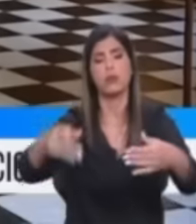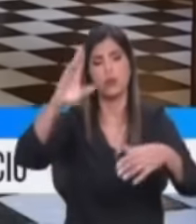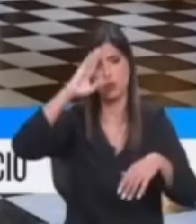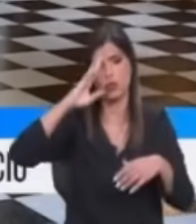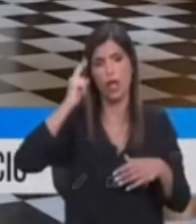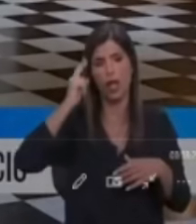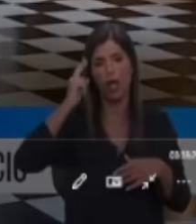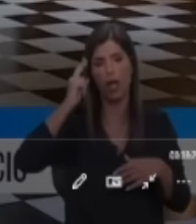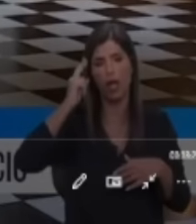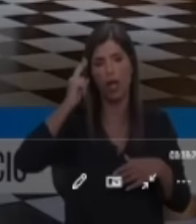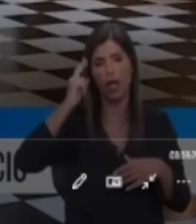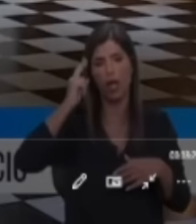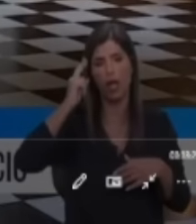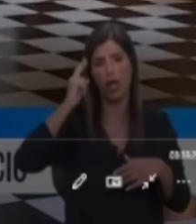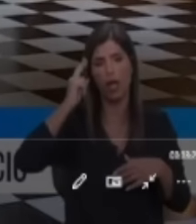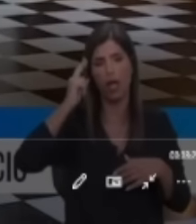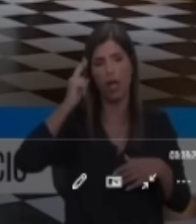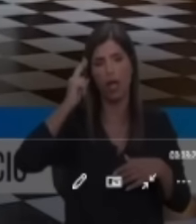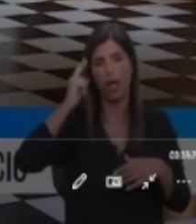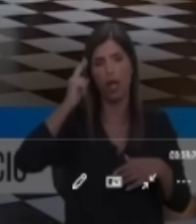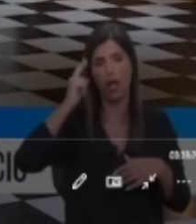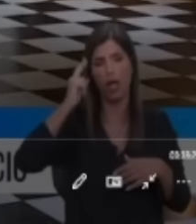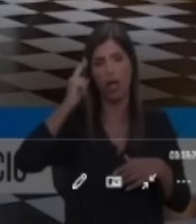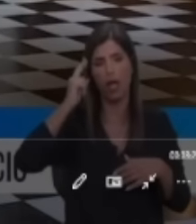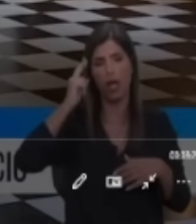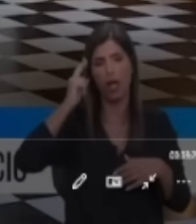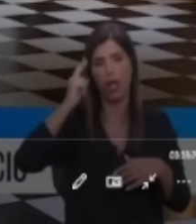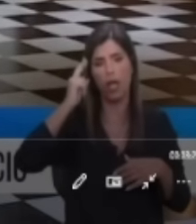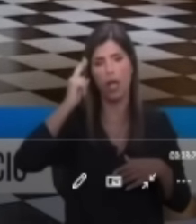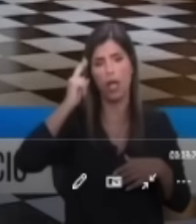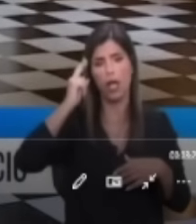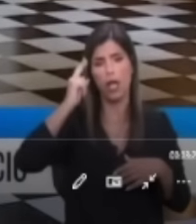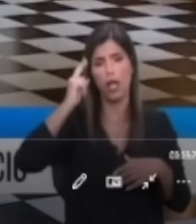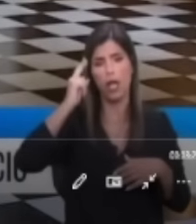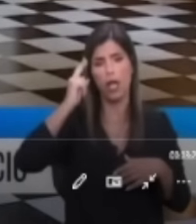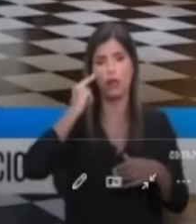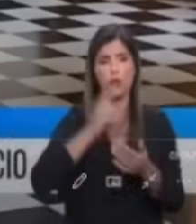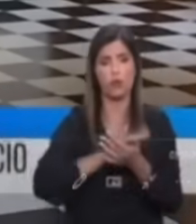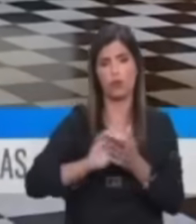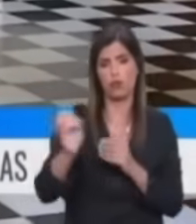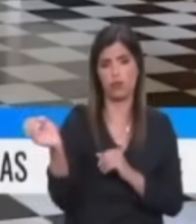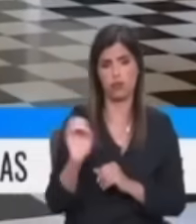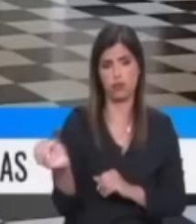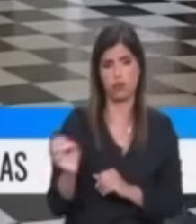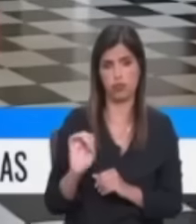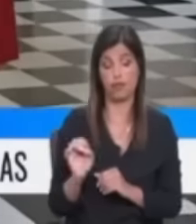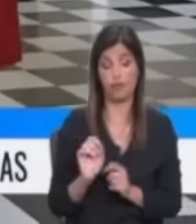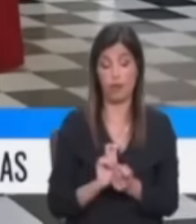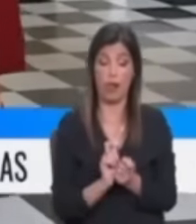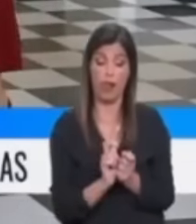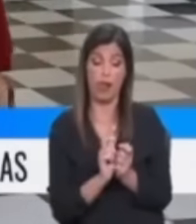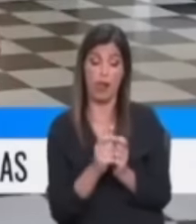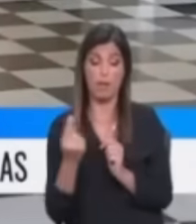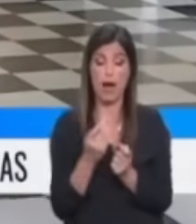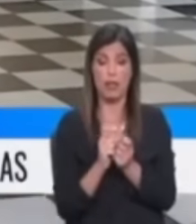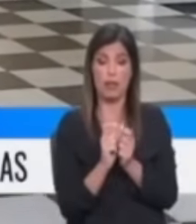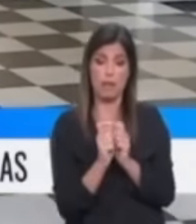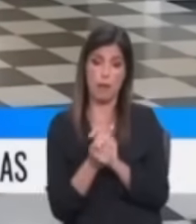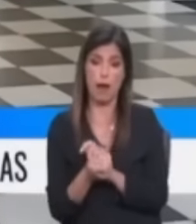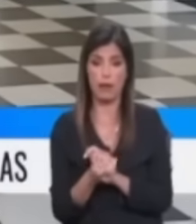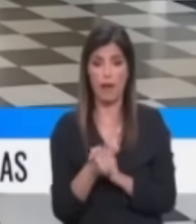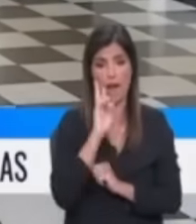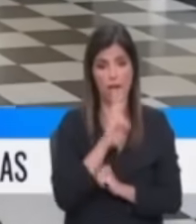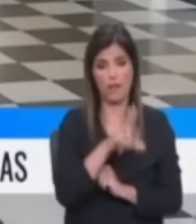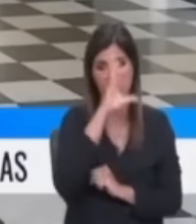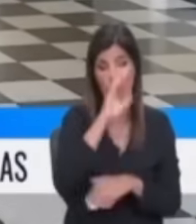soldado desconhecido. Isto por contexto, porque Marcelo estava na Bélgica a quando do ataque. São as adaptações da agenda da visita de